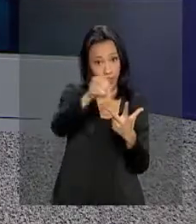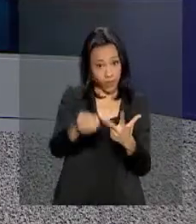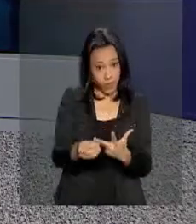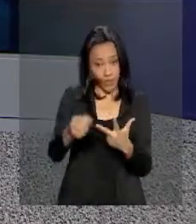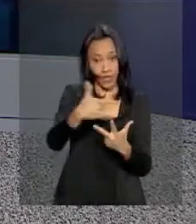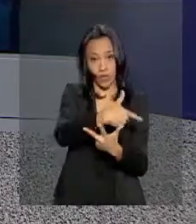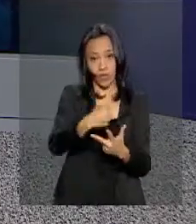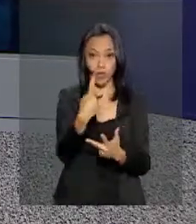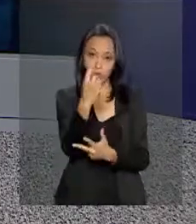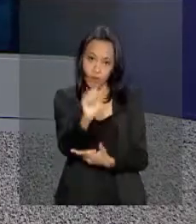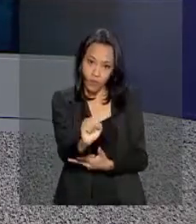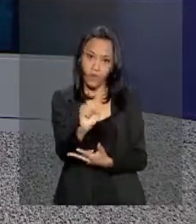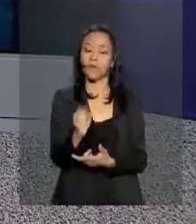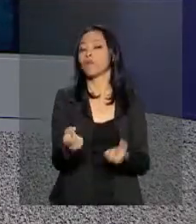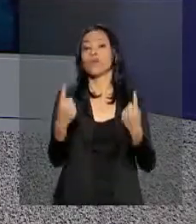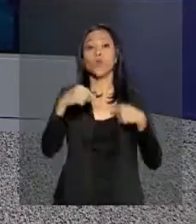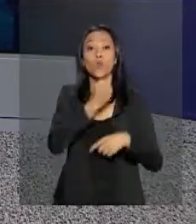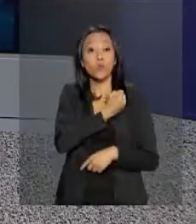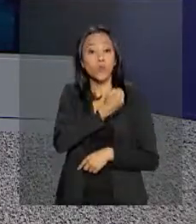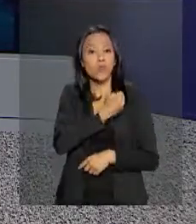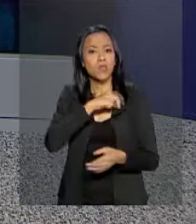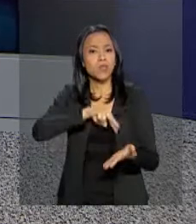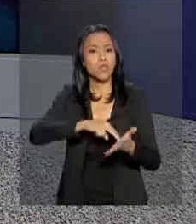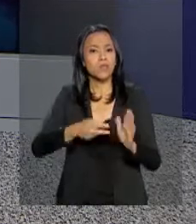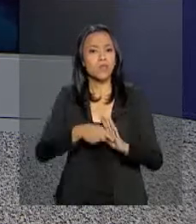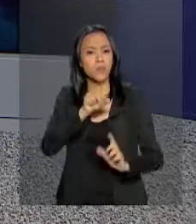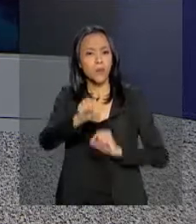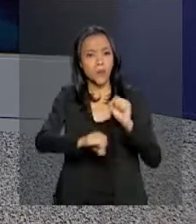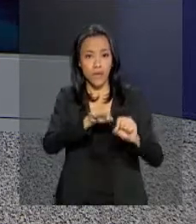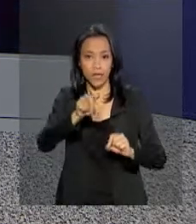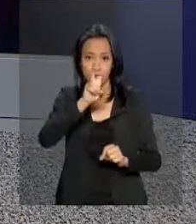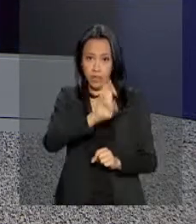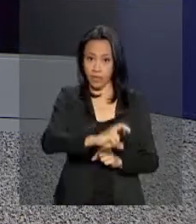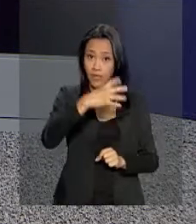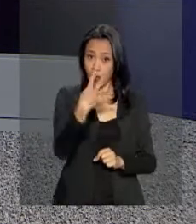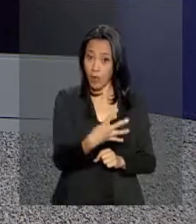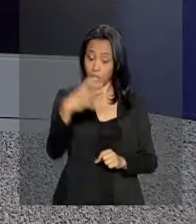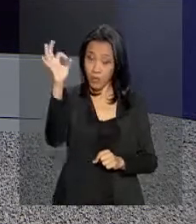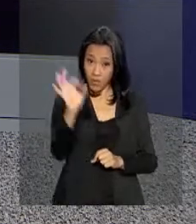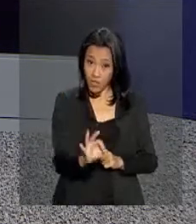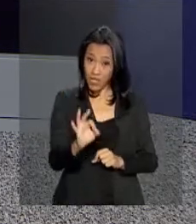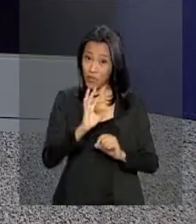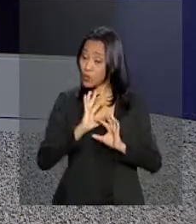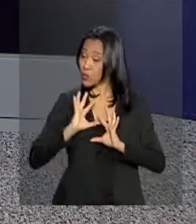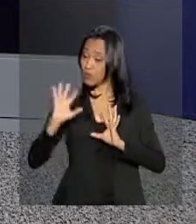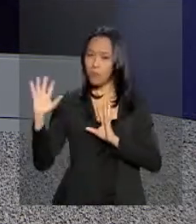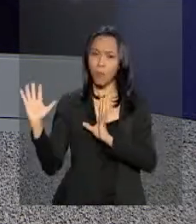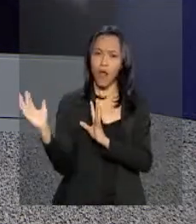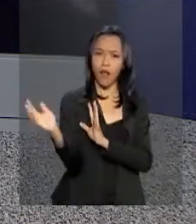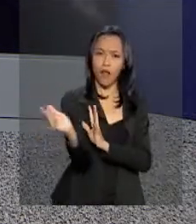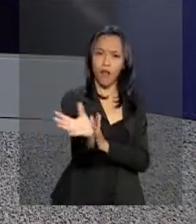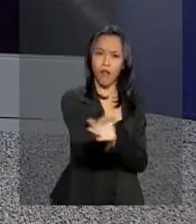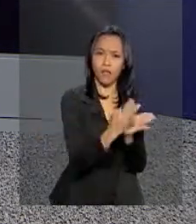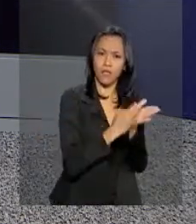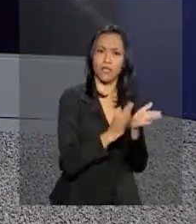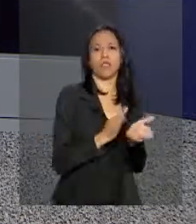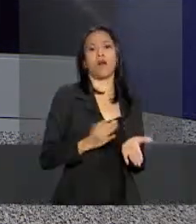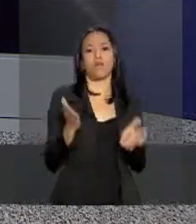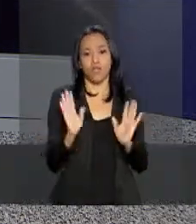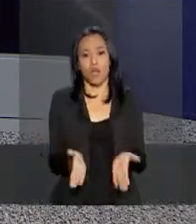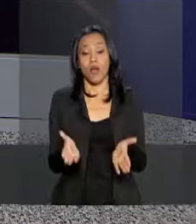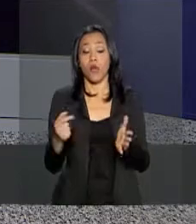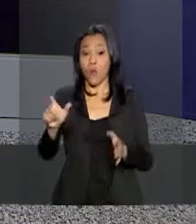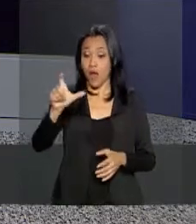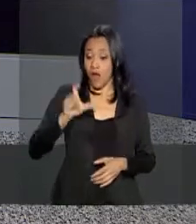Enem 2018. O número representa 54% do total de inscrições confirmadas. O cartão disponível